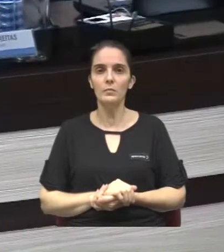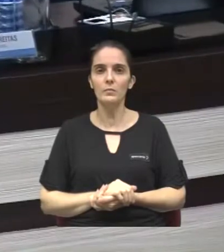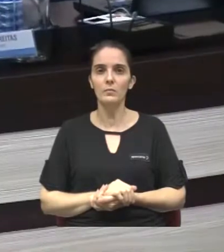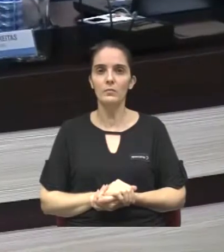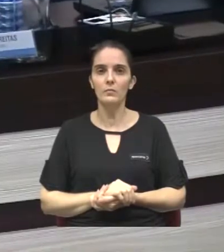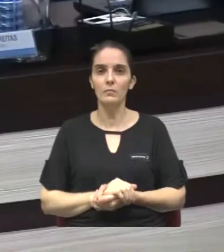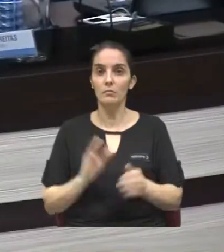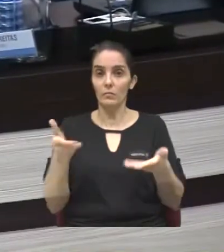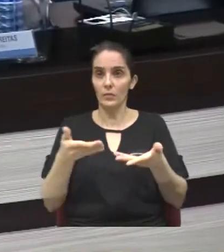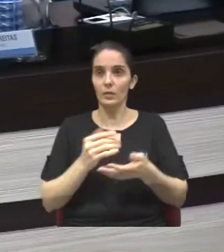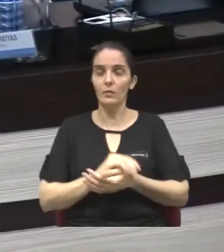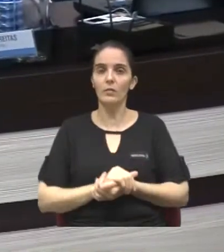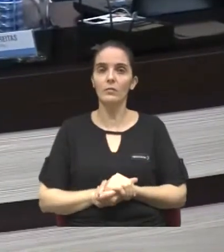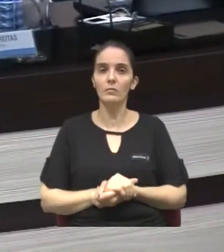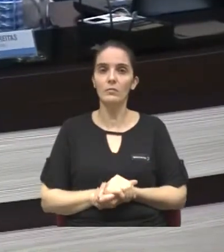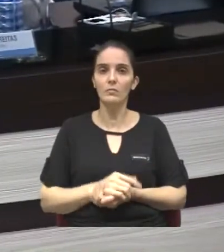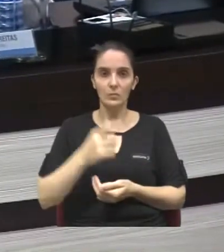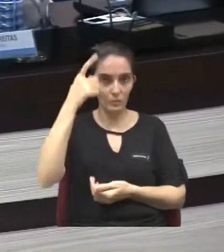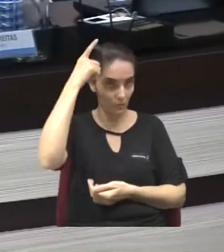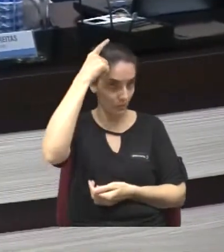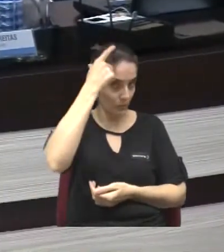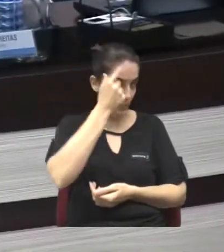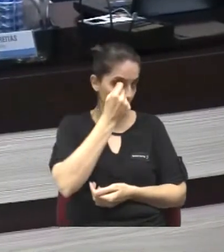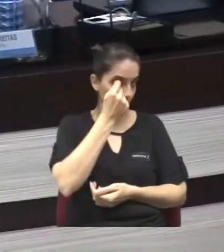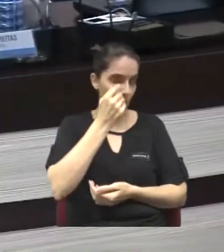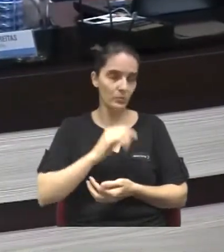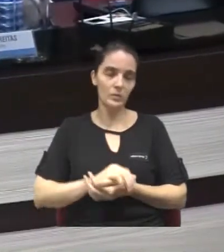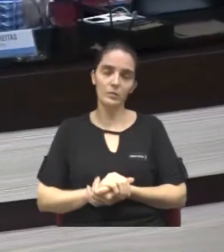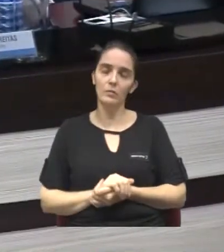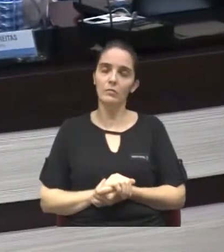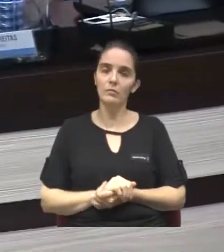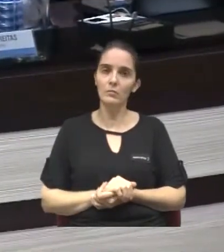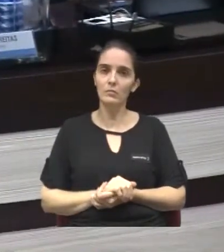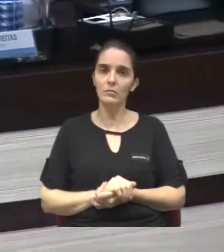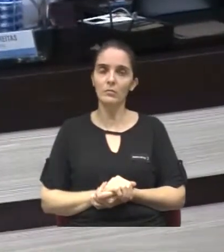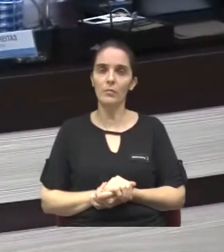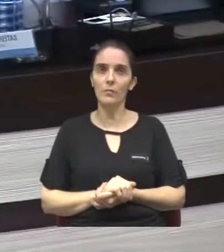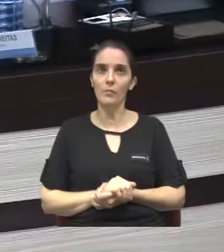Na discussão, o vereador Dr. Anderson Pereira.